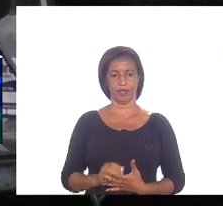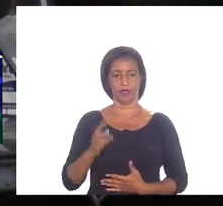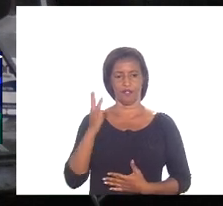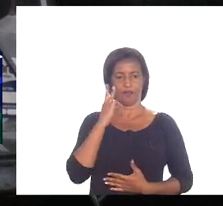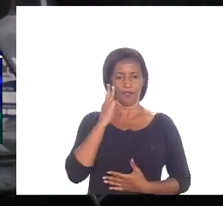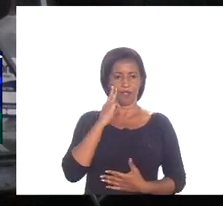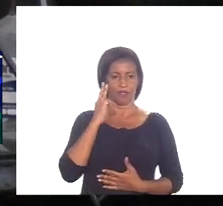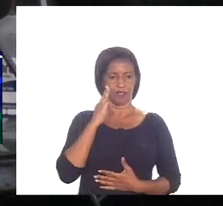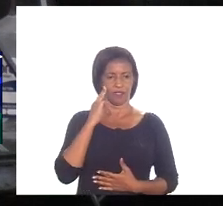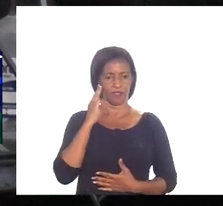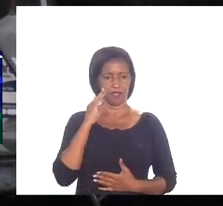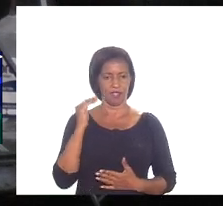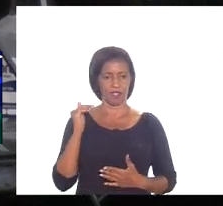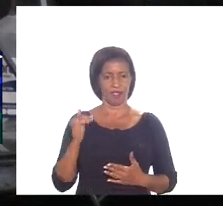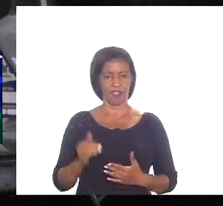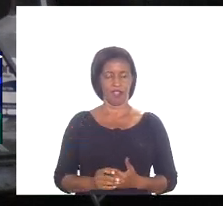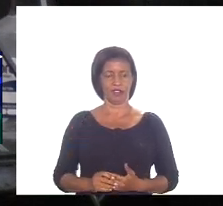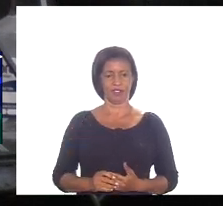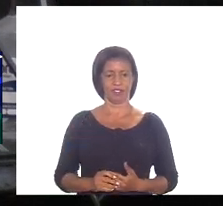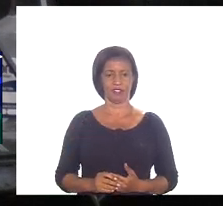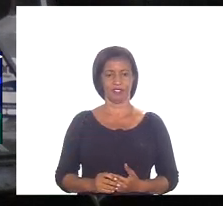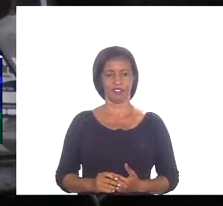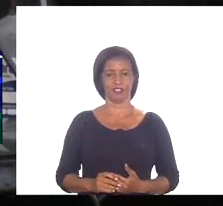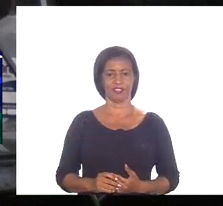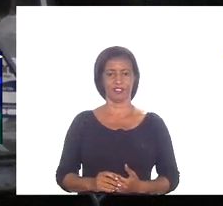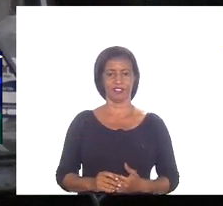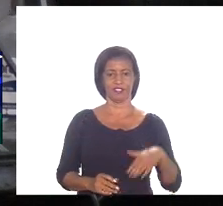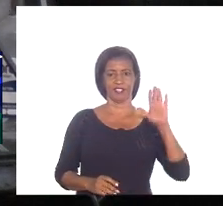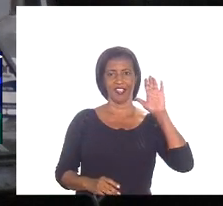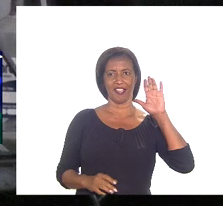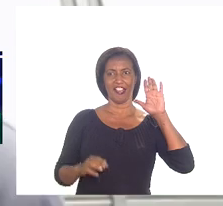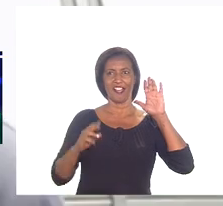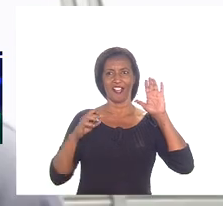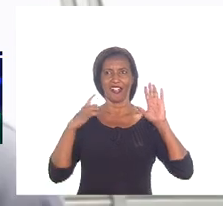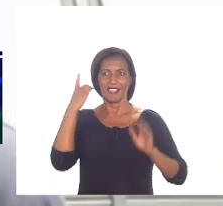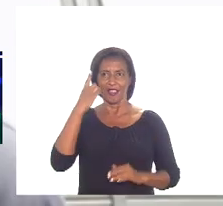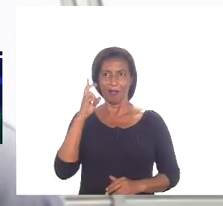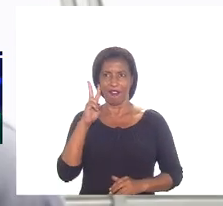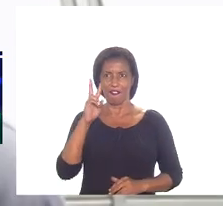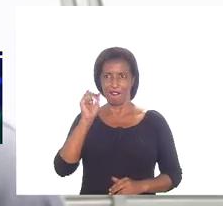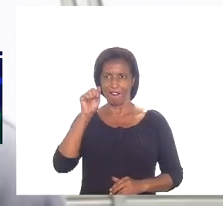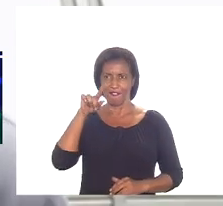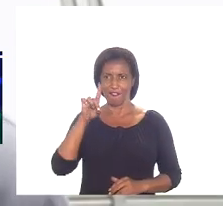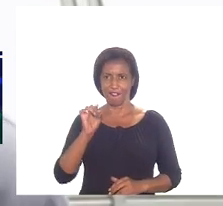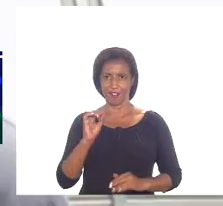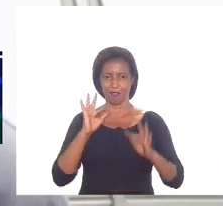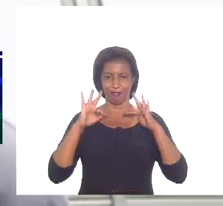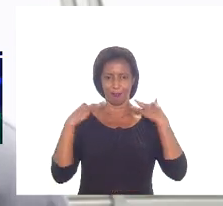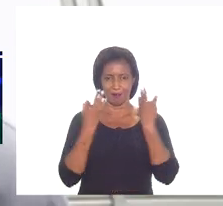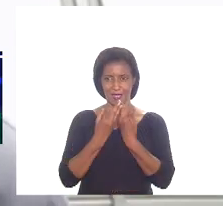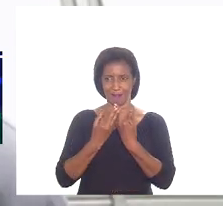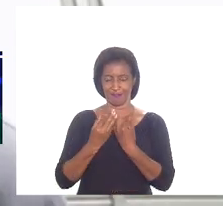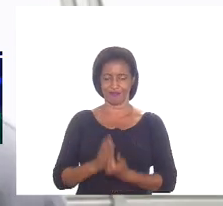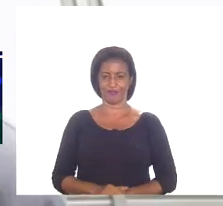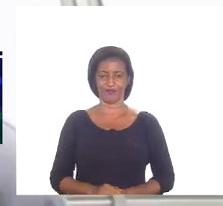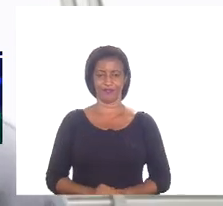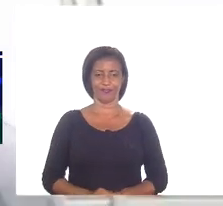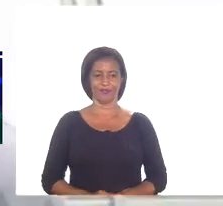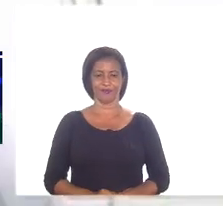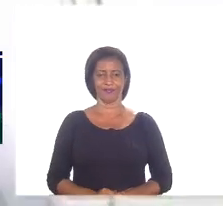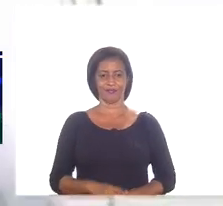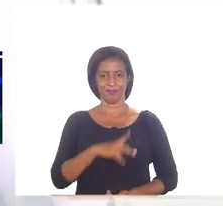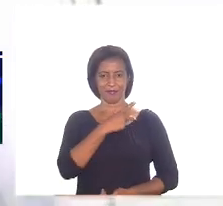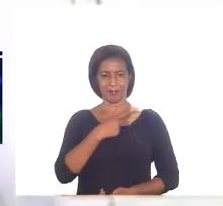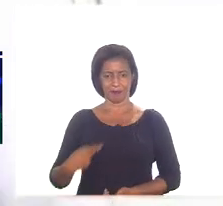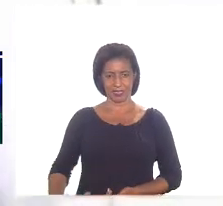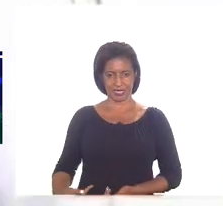waldeck Carneiro quando família família o presente pode